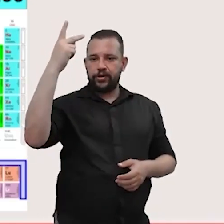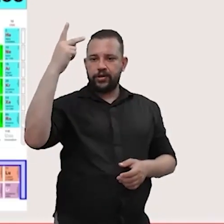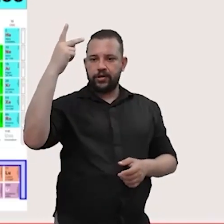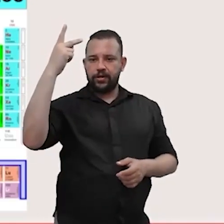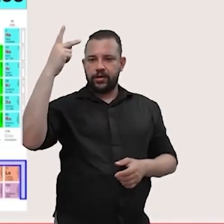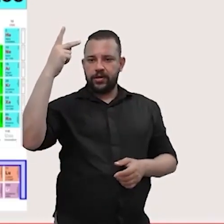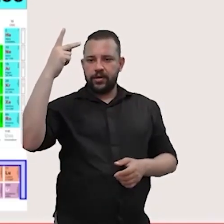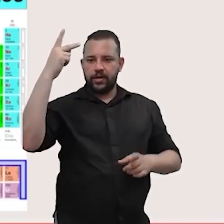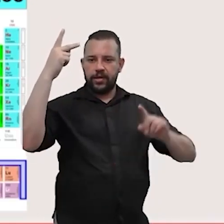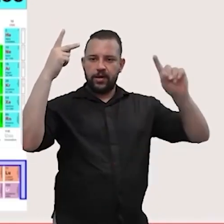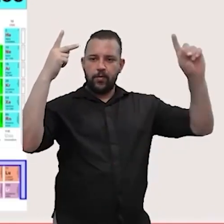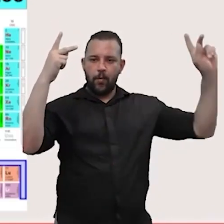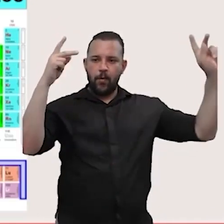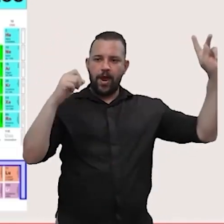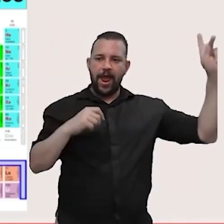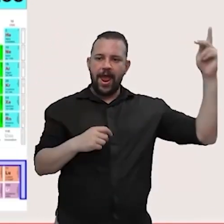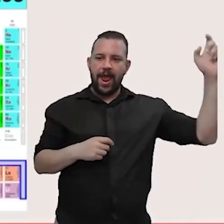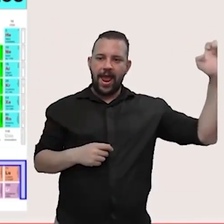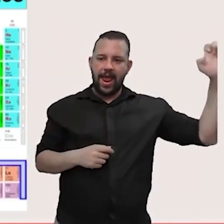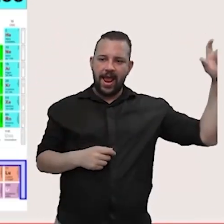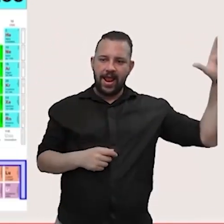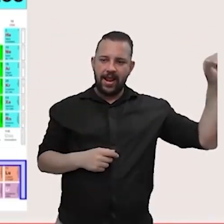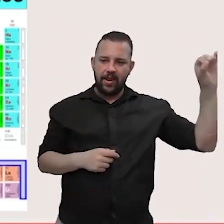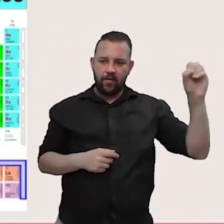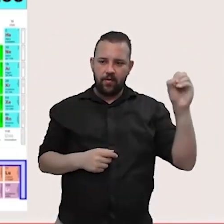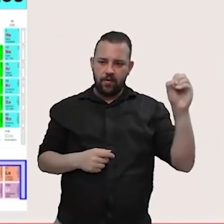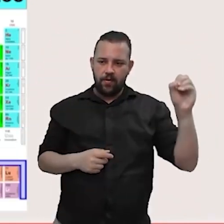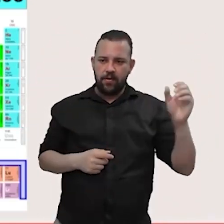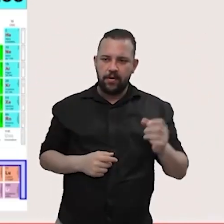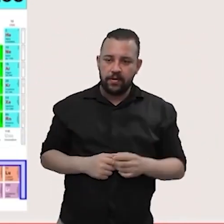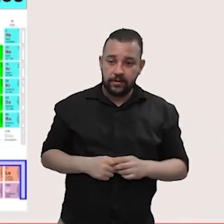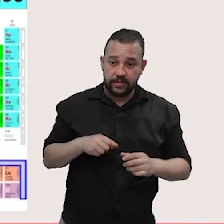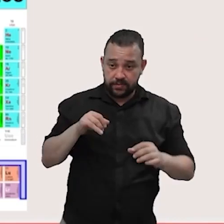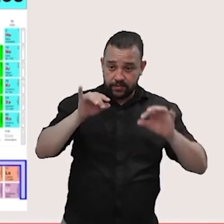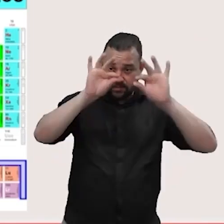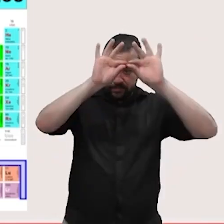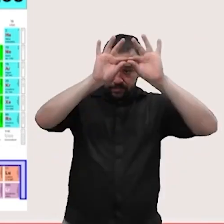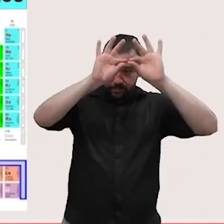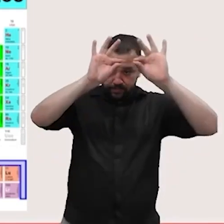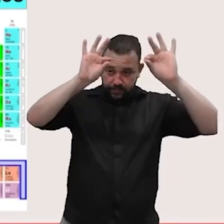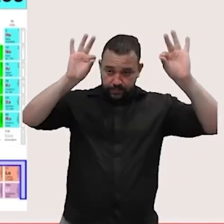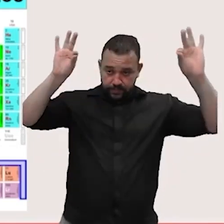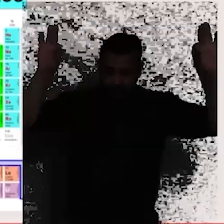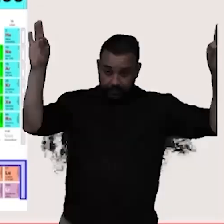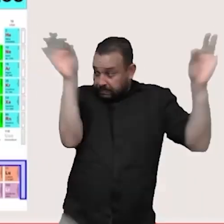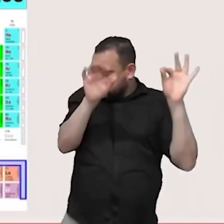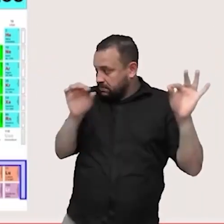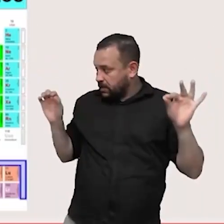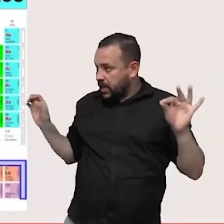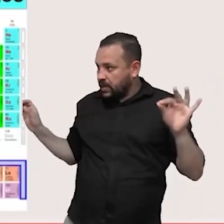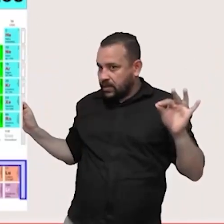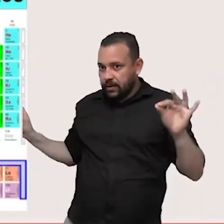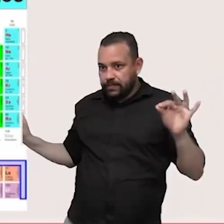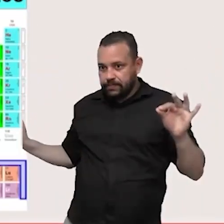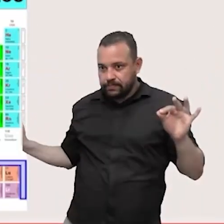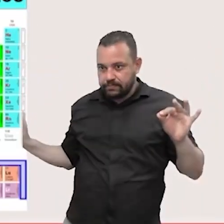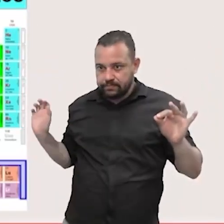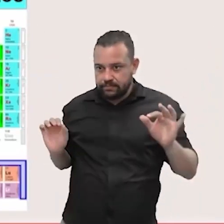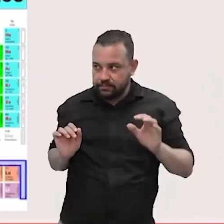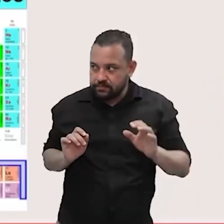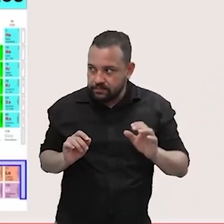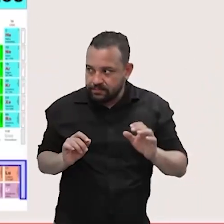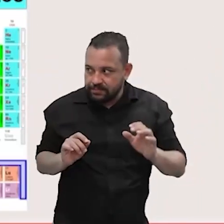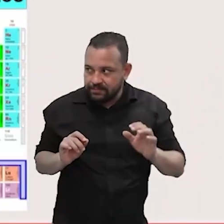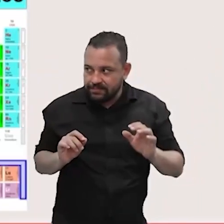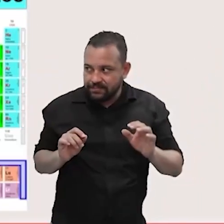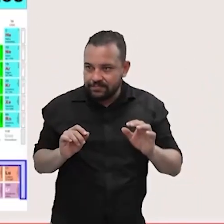o hélio. Se você traçar uma linha na horizontal, traça essa linha na horizontal comigo. Traçou? Ó,